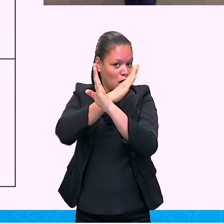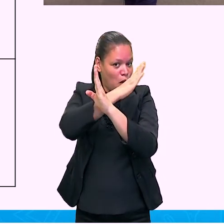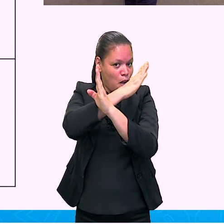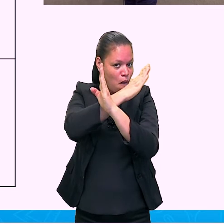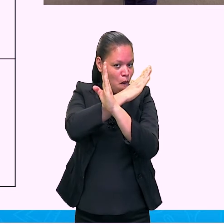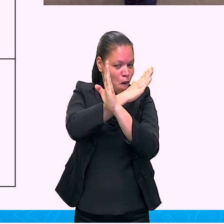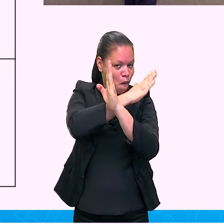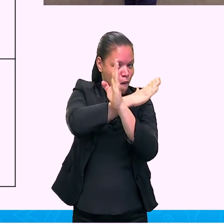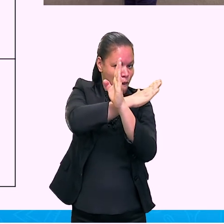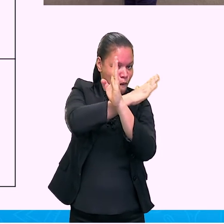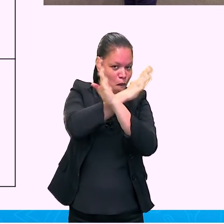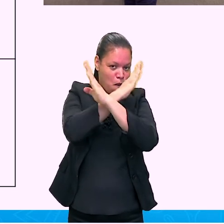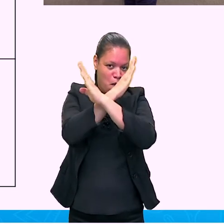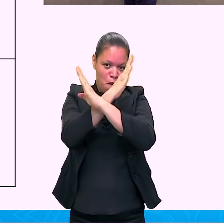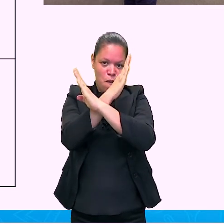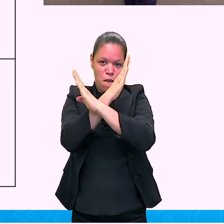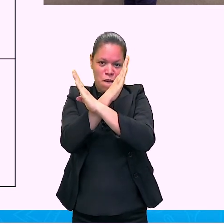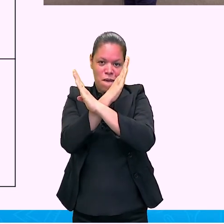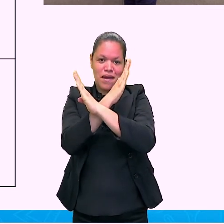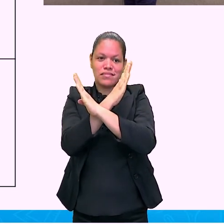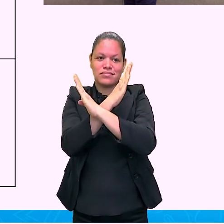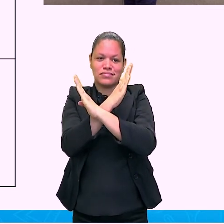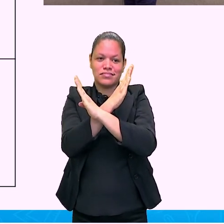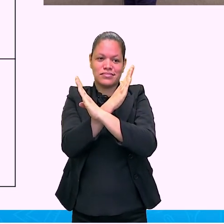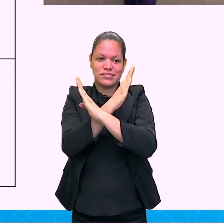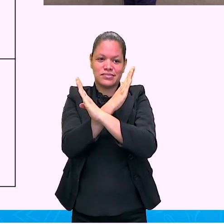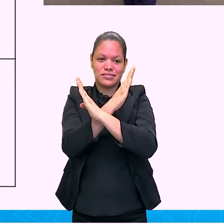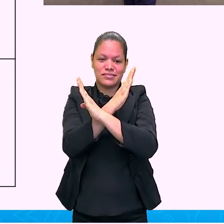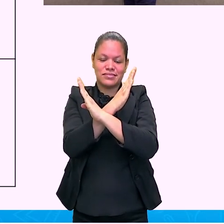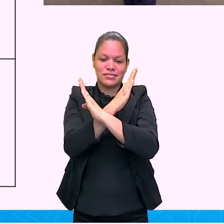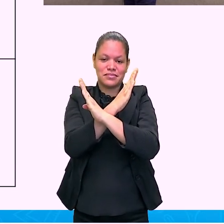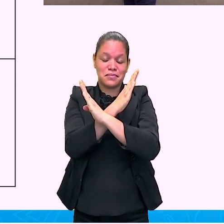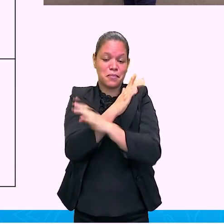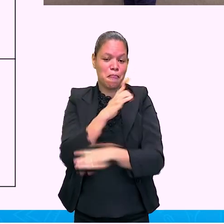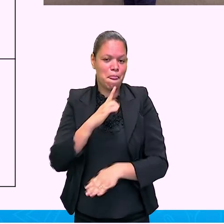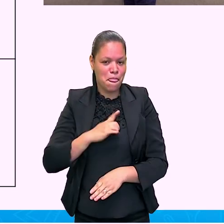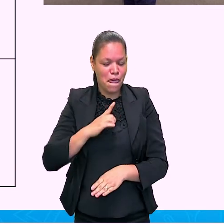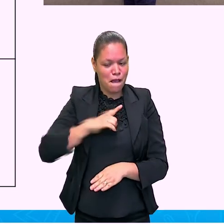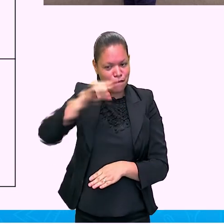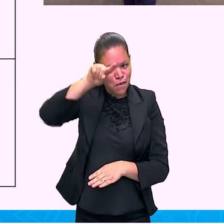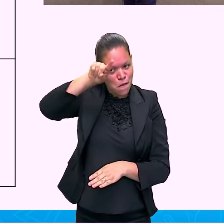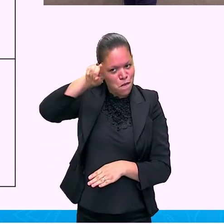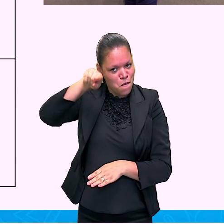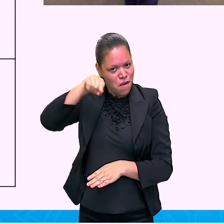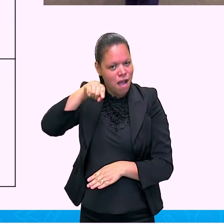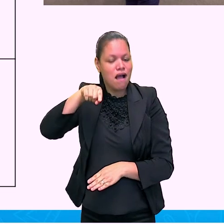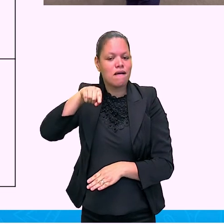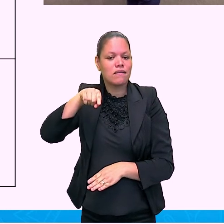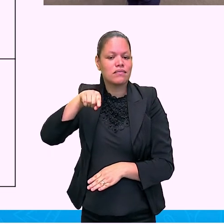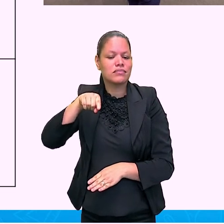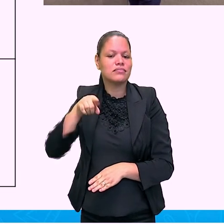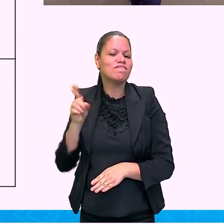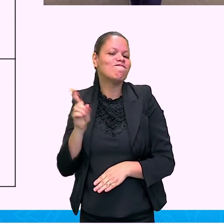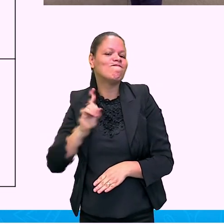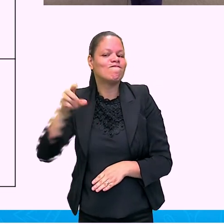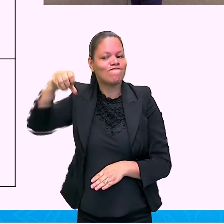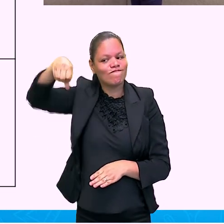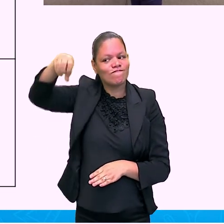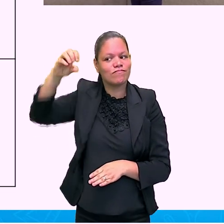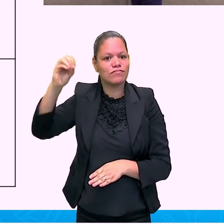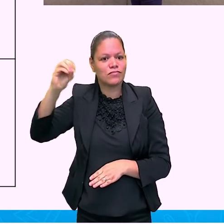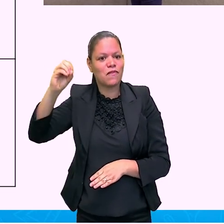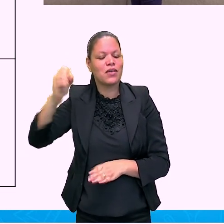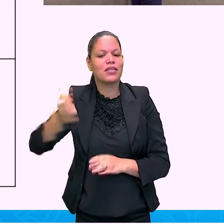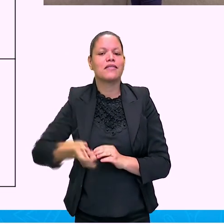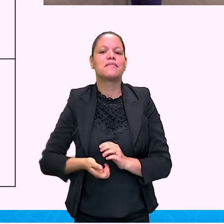simples fato de termos aqui um ângulo que não é de 90 graus.